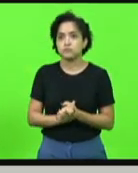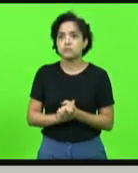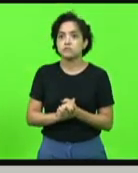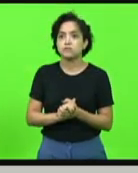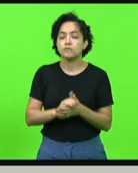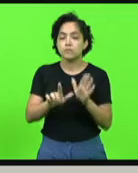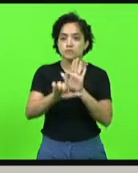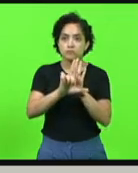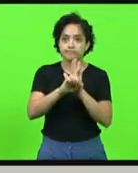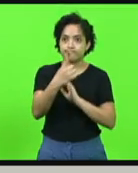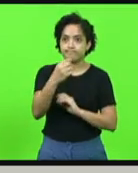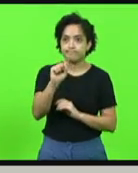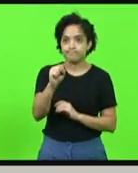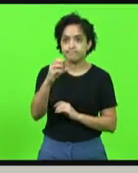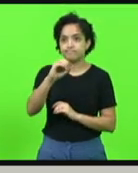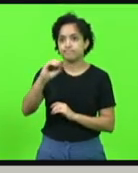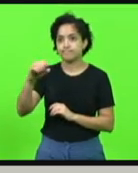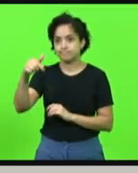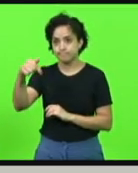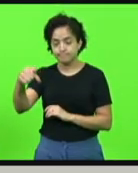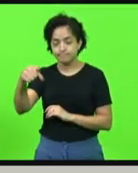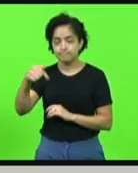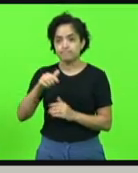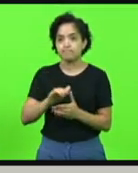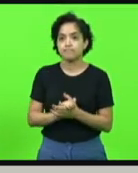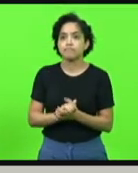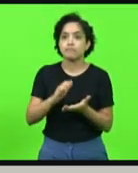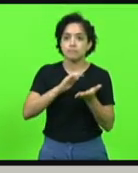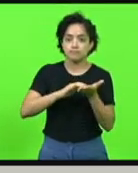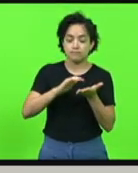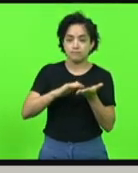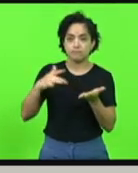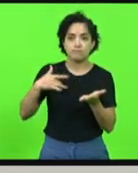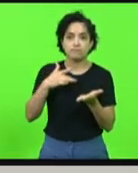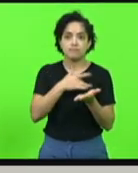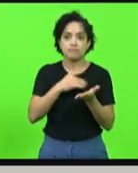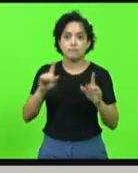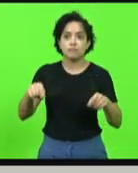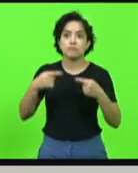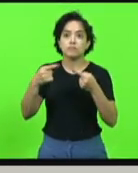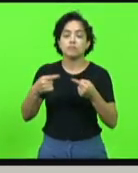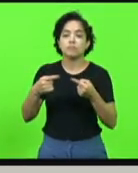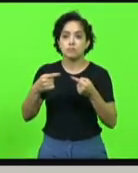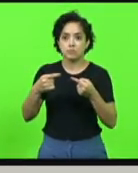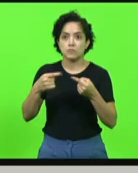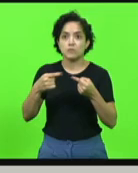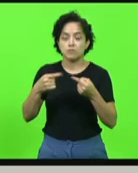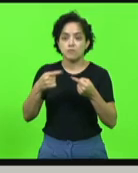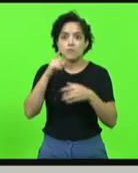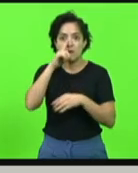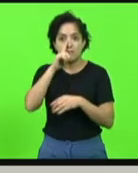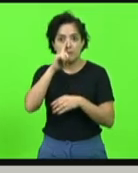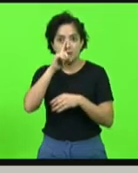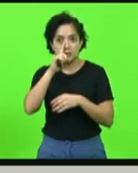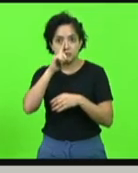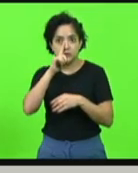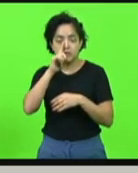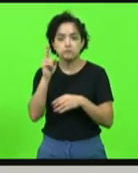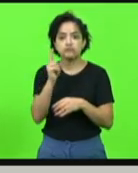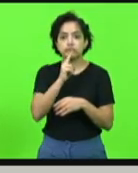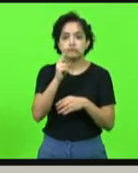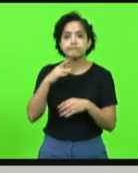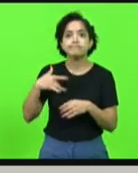estabelece medidas temporárias a serem adotadas no âmbito da Secretaria de Estado da Saúde para enfrentamento da emergência de saúde pública de importância internacional decorrente